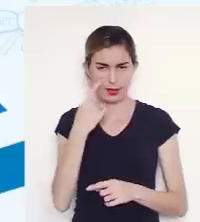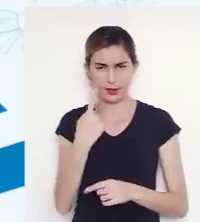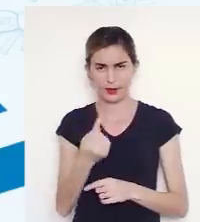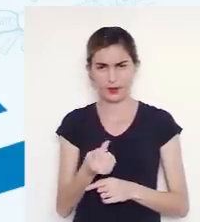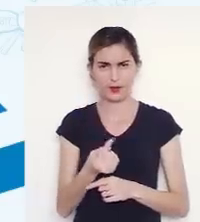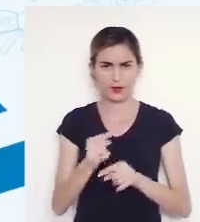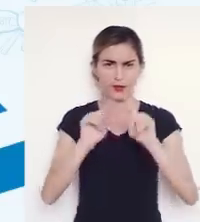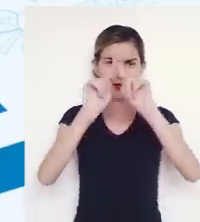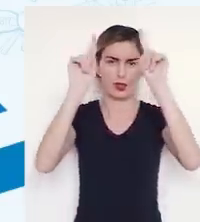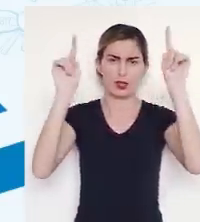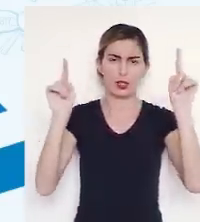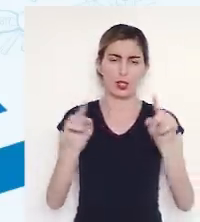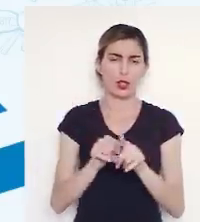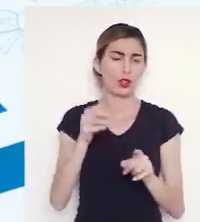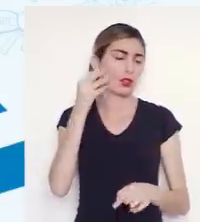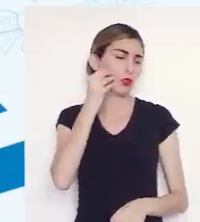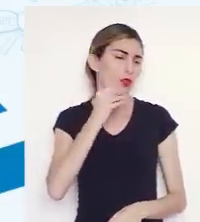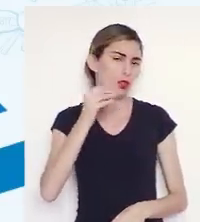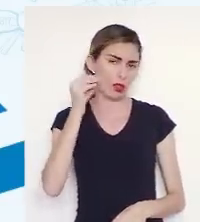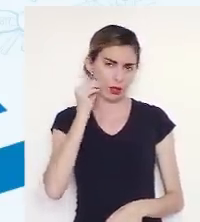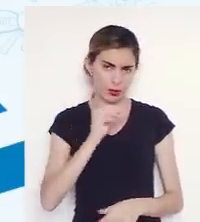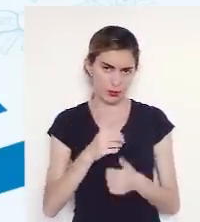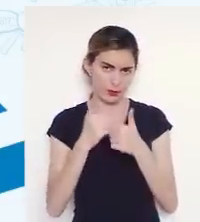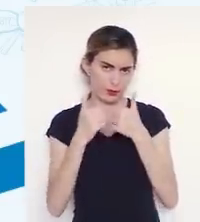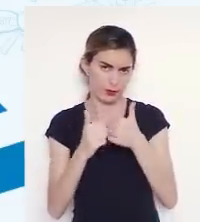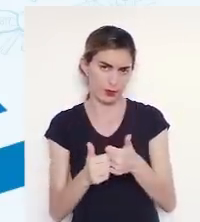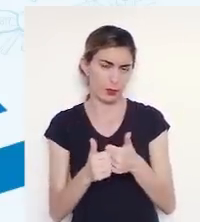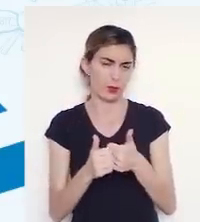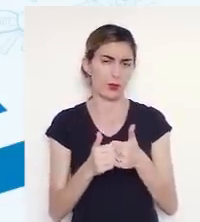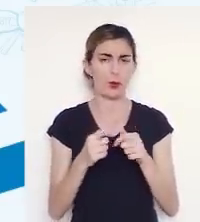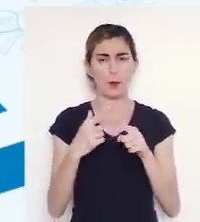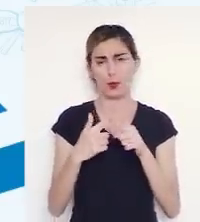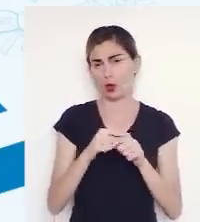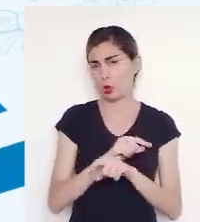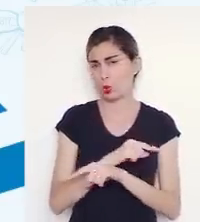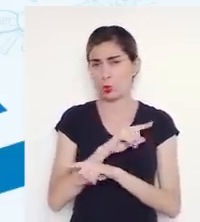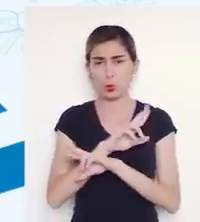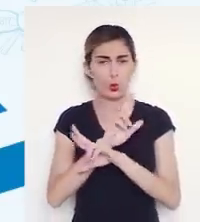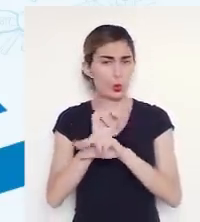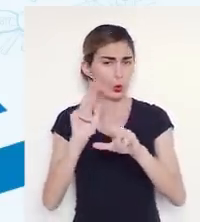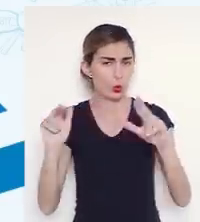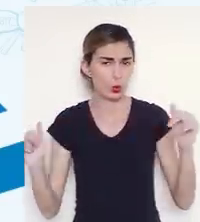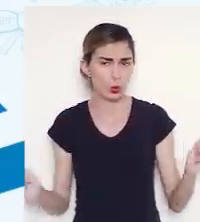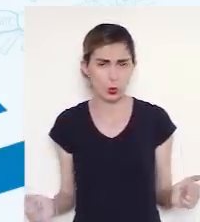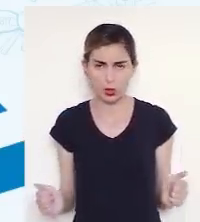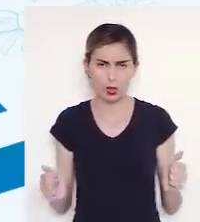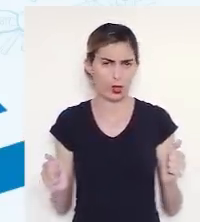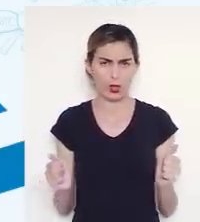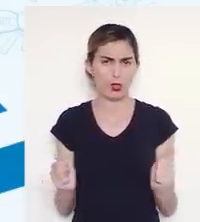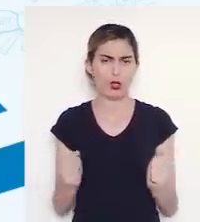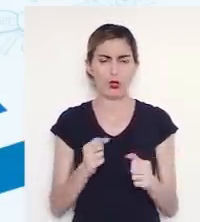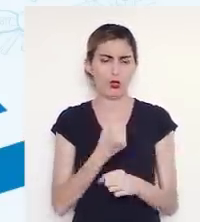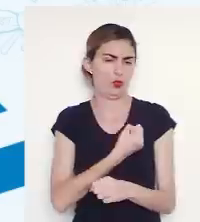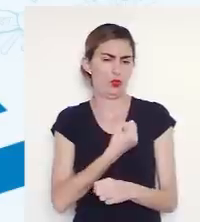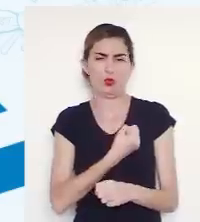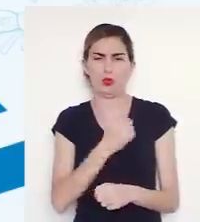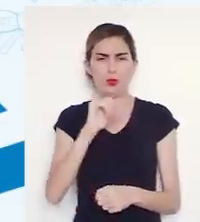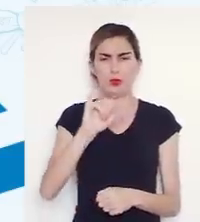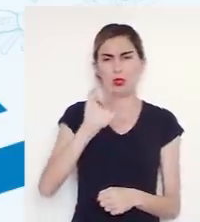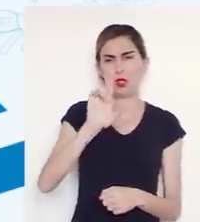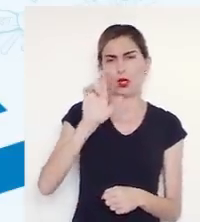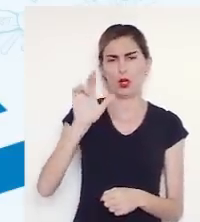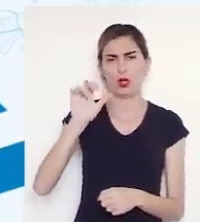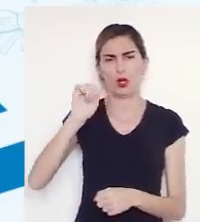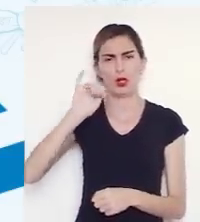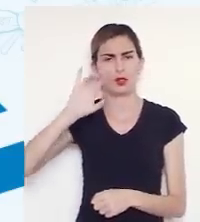digo uma tentativa, tá bom? Porque jamais, nunca, um número